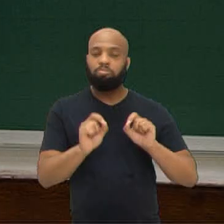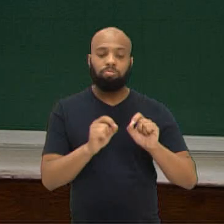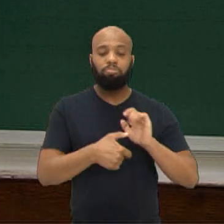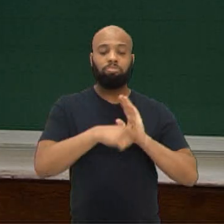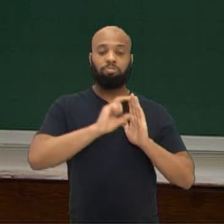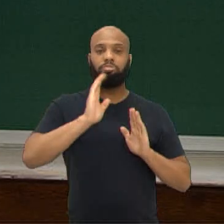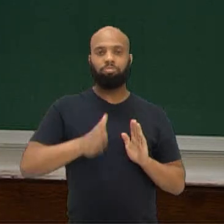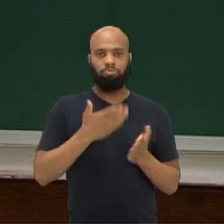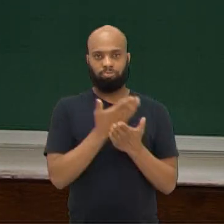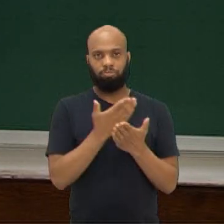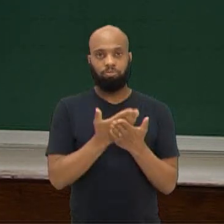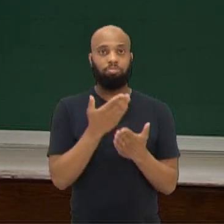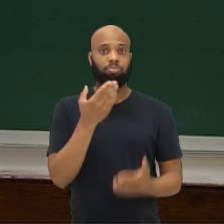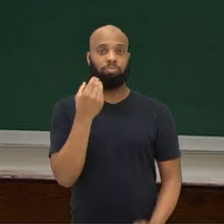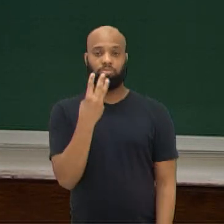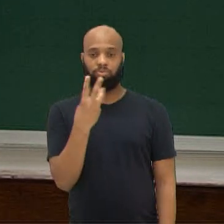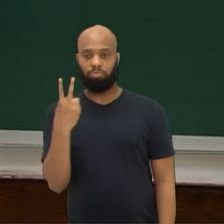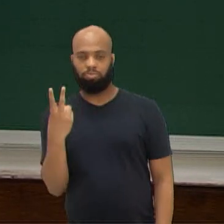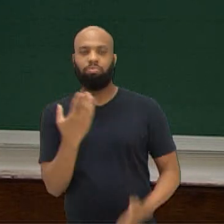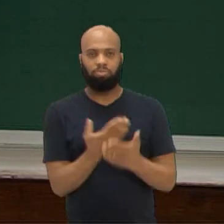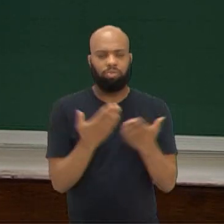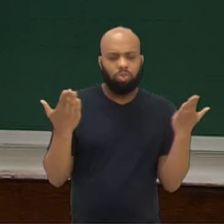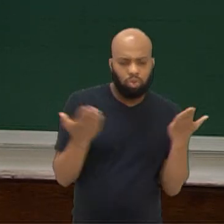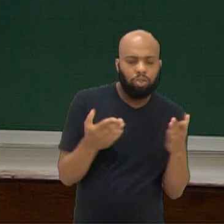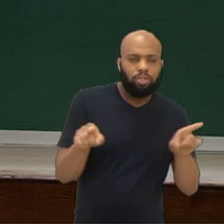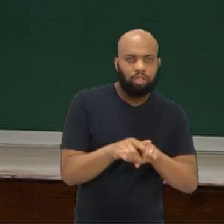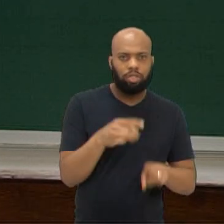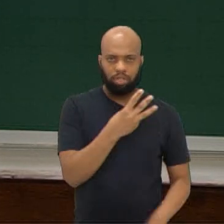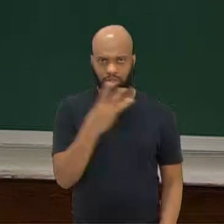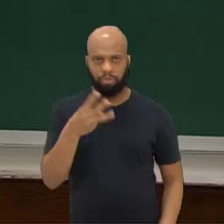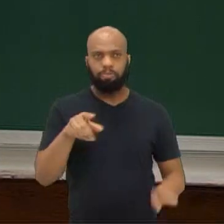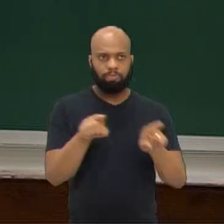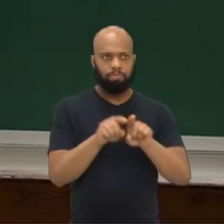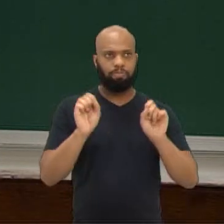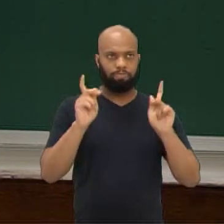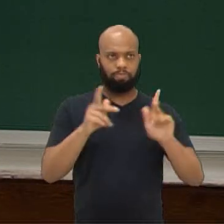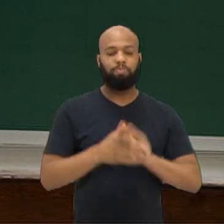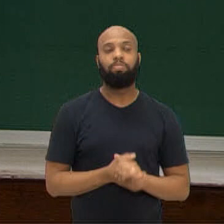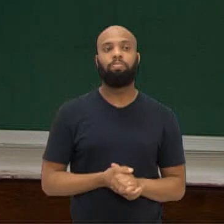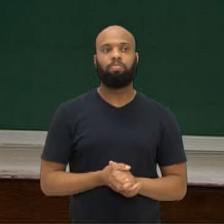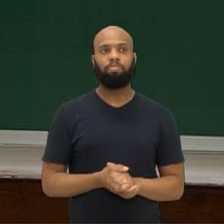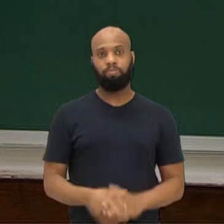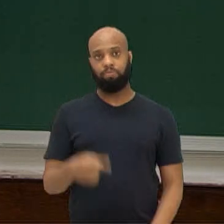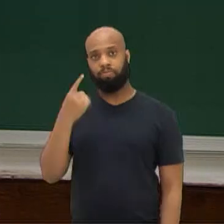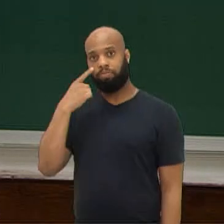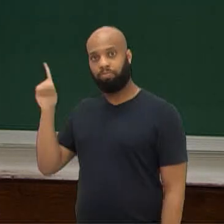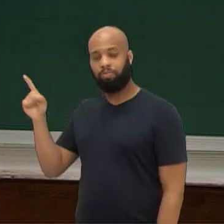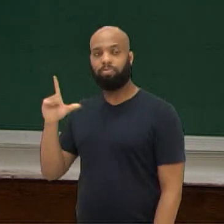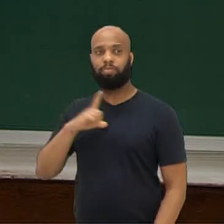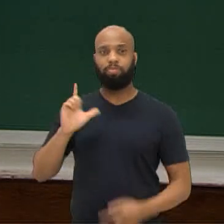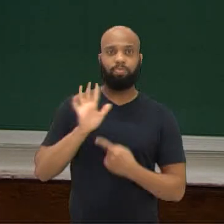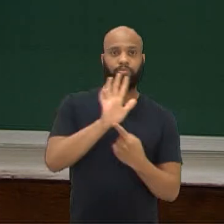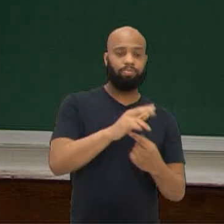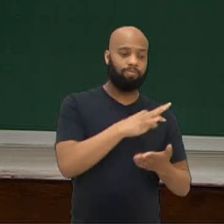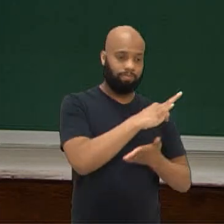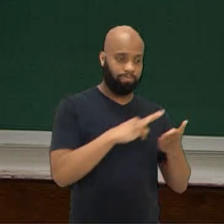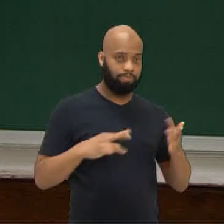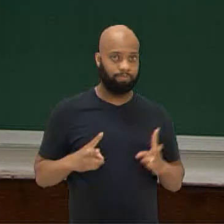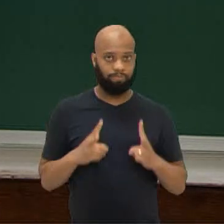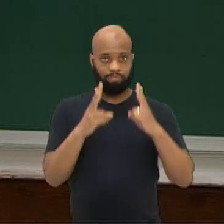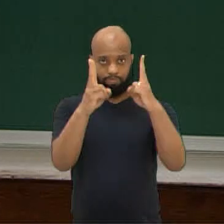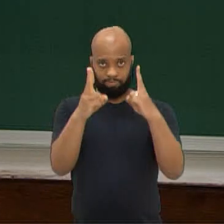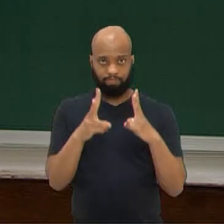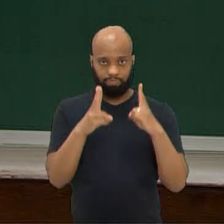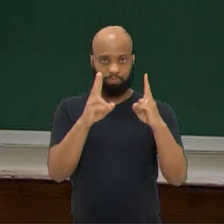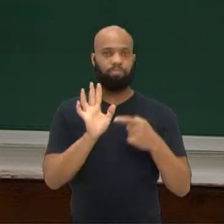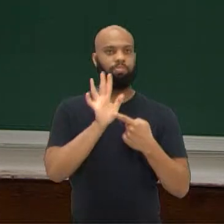na aula 32 e na aula de hoje a 33 também. Sim? Olha só, o professor traz um fragmento do